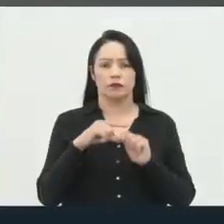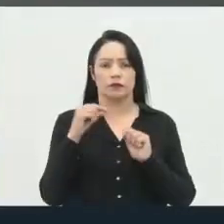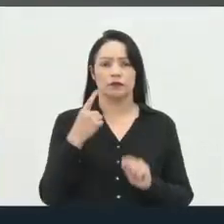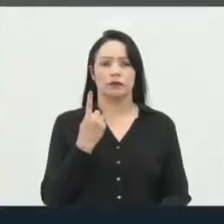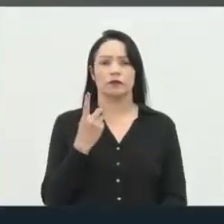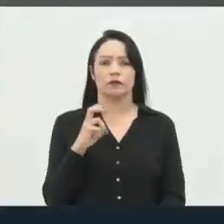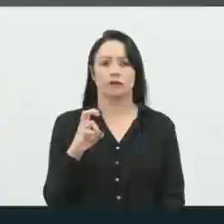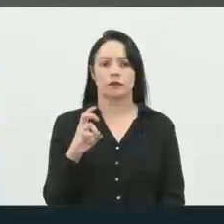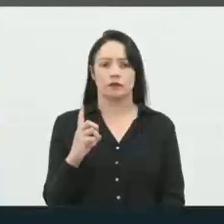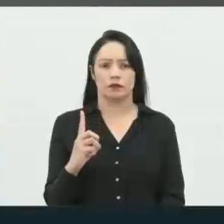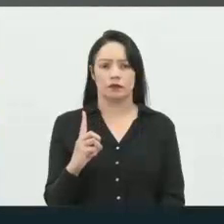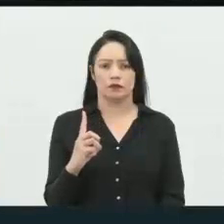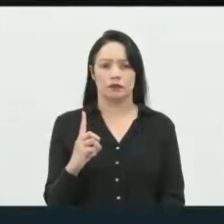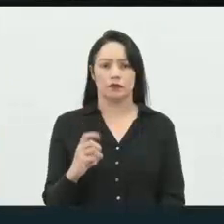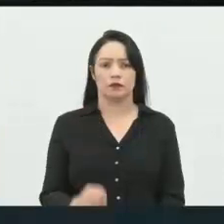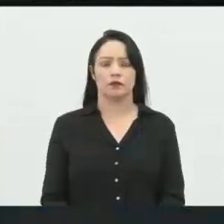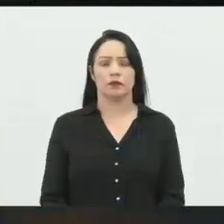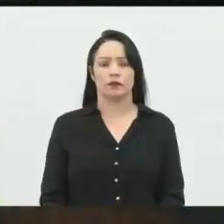151 Vereador